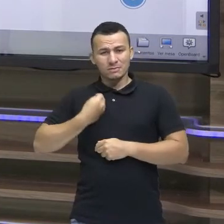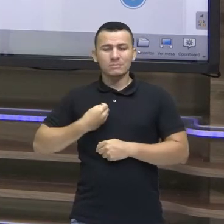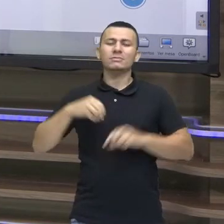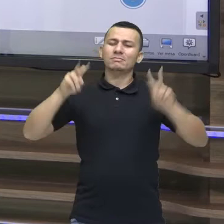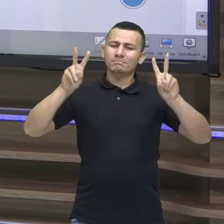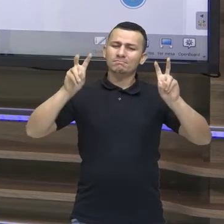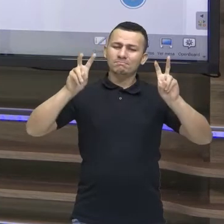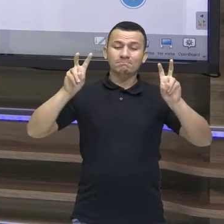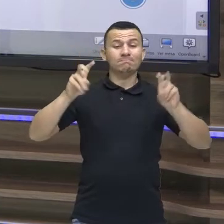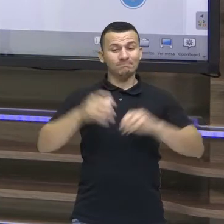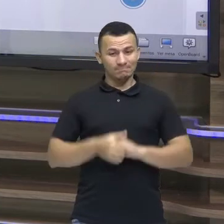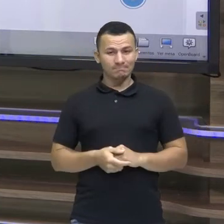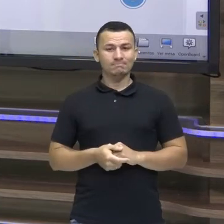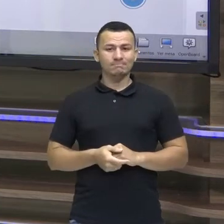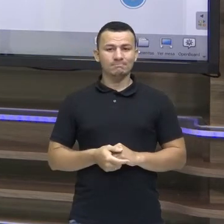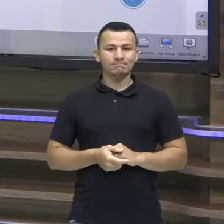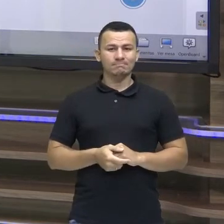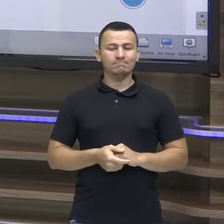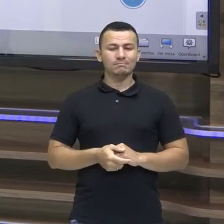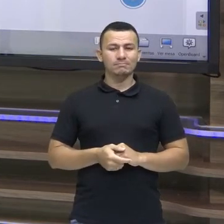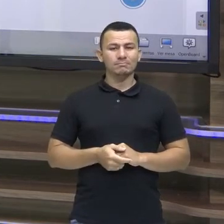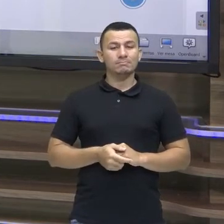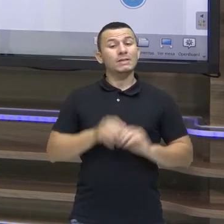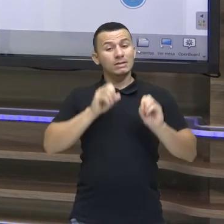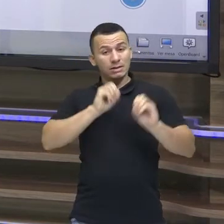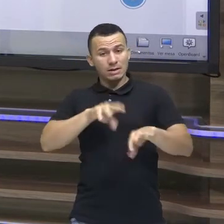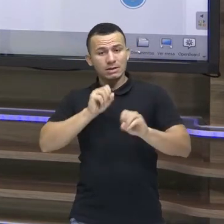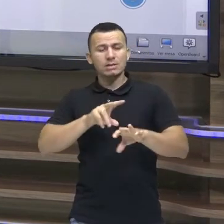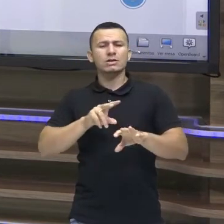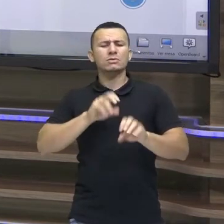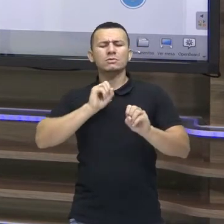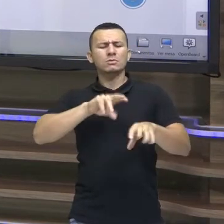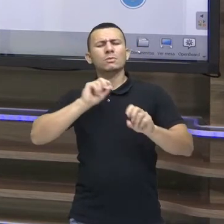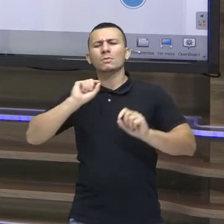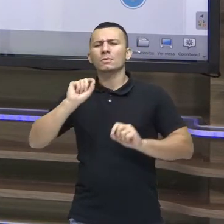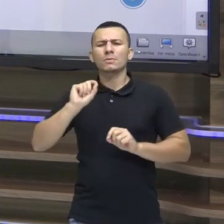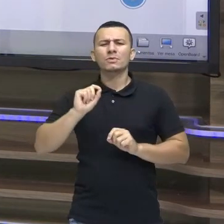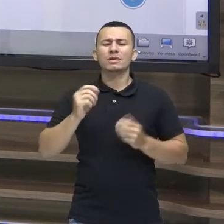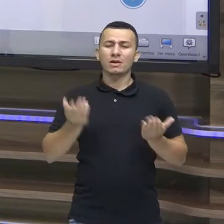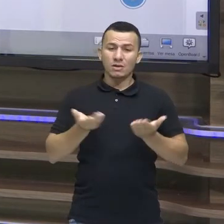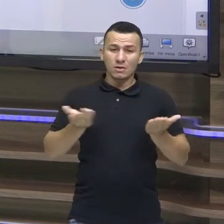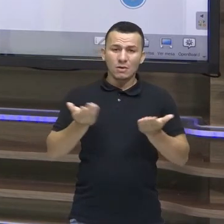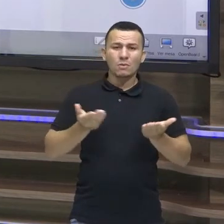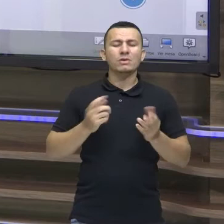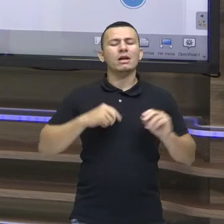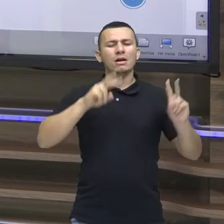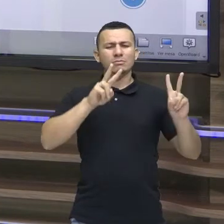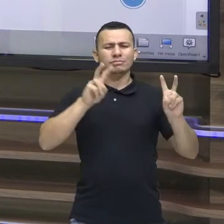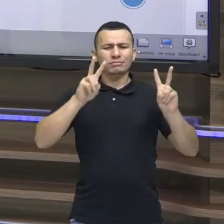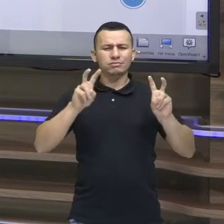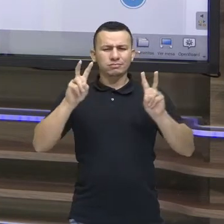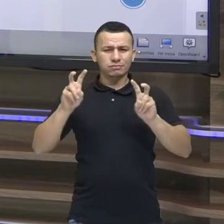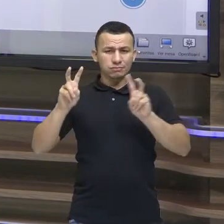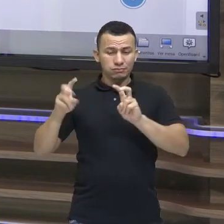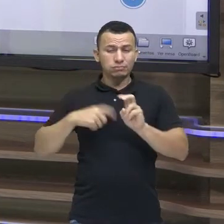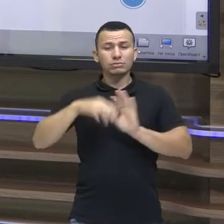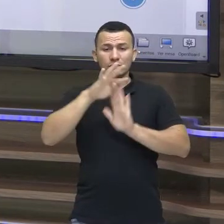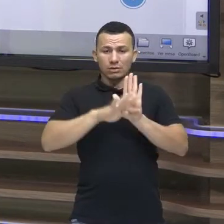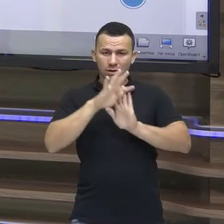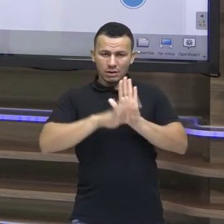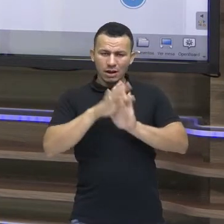aquele objeto de ensino. No caso, o nosso objeto pedagógico aqui, que são os títulos, os